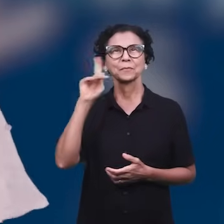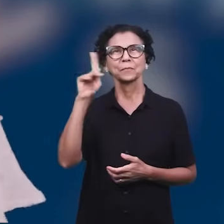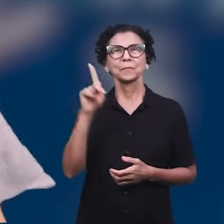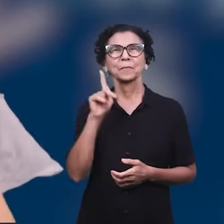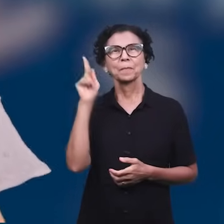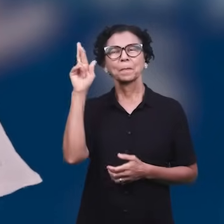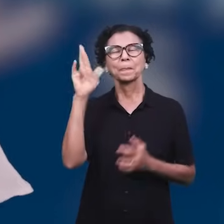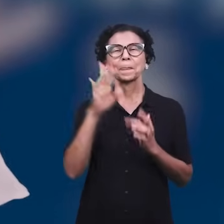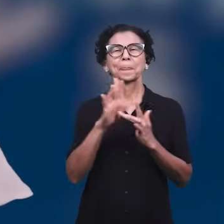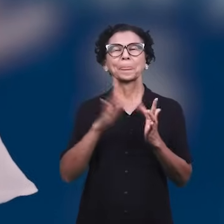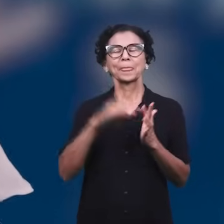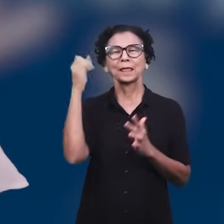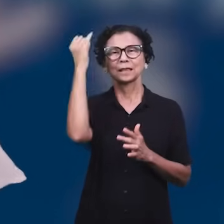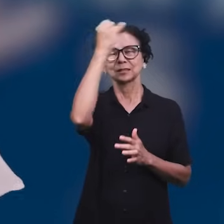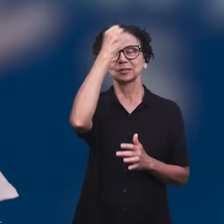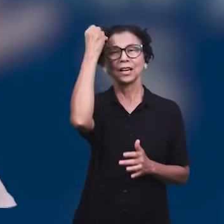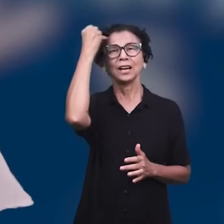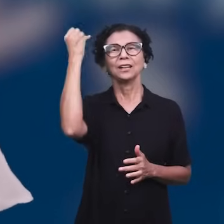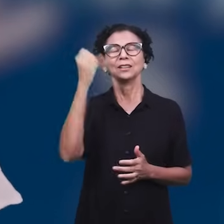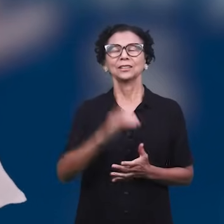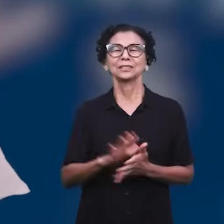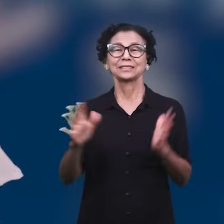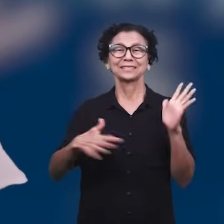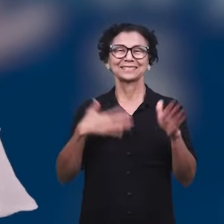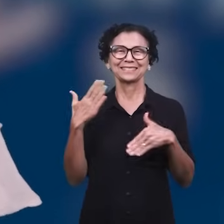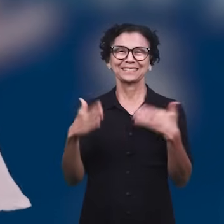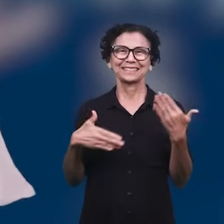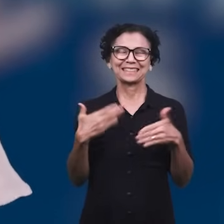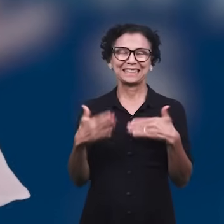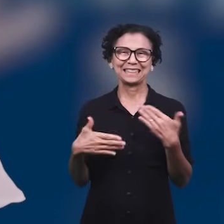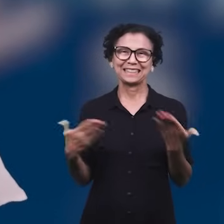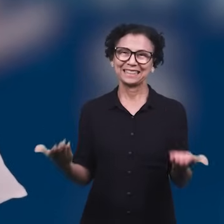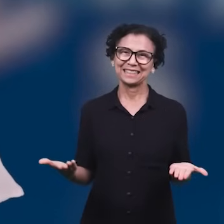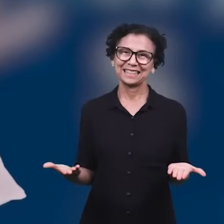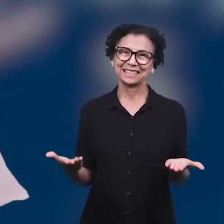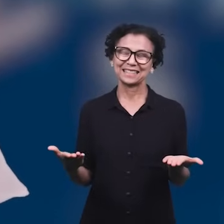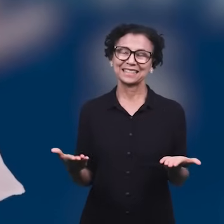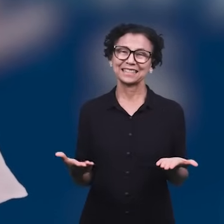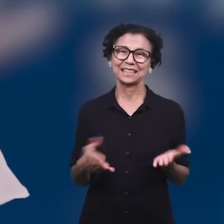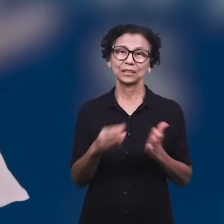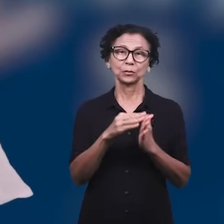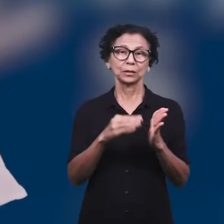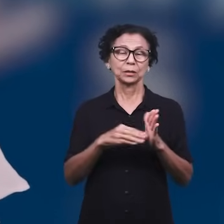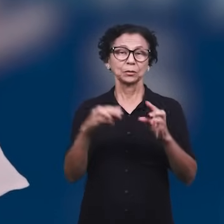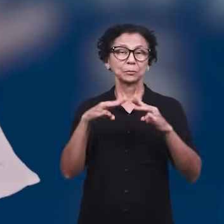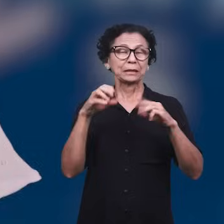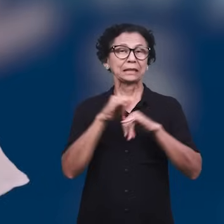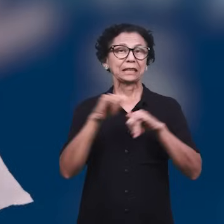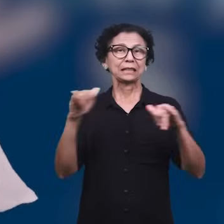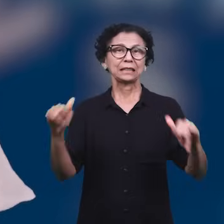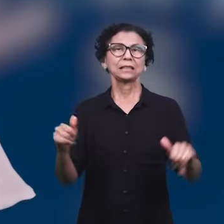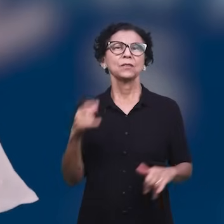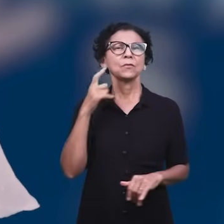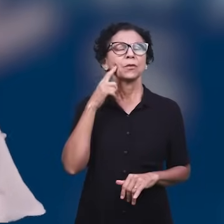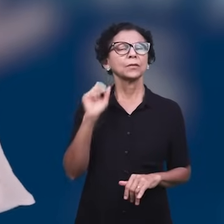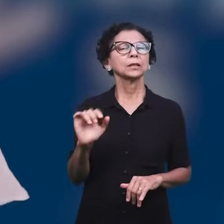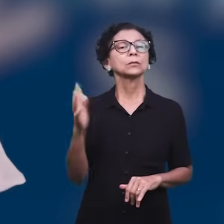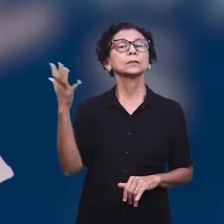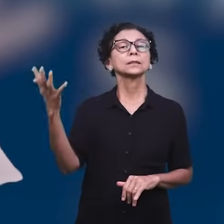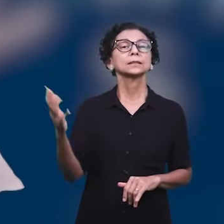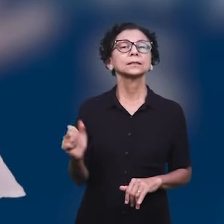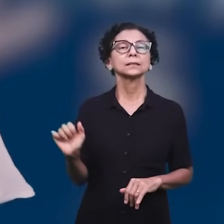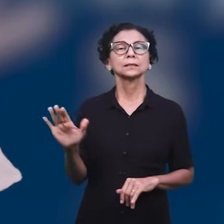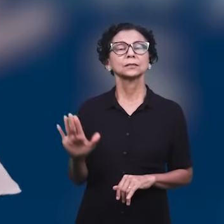Senhor Jorge e demais irmãos, que alegria estarmos aqui em mais essa edição do Manaim News. Vamos noticiar tudo o que está acontecendo na região norte.